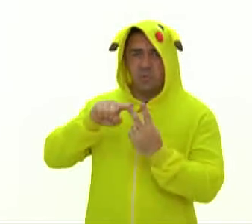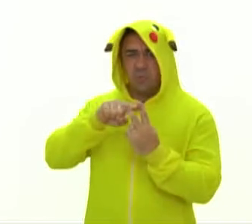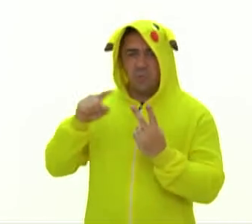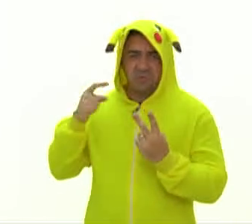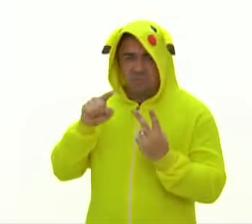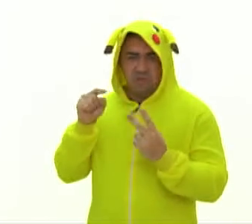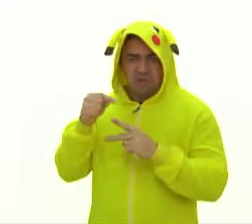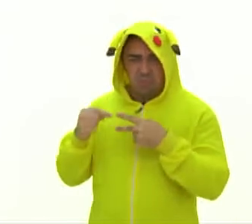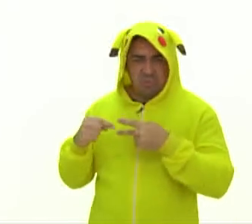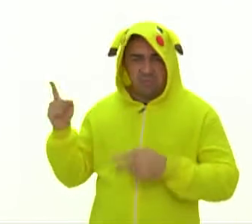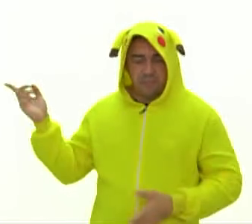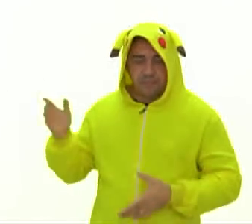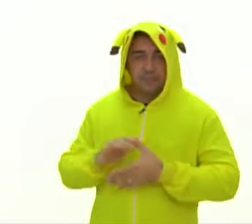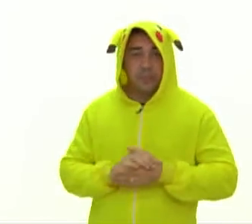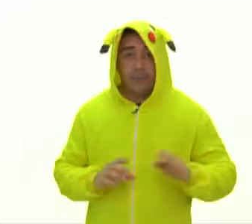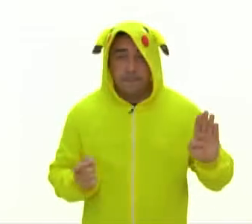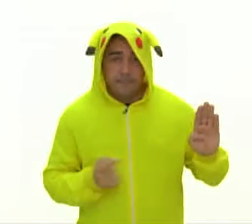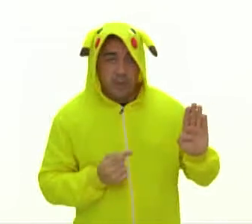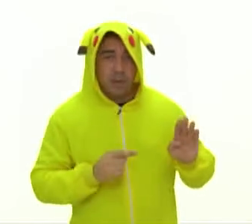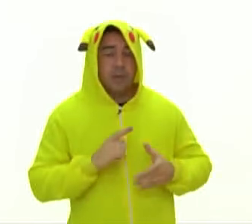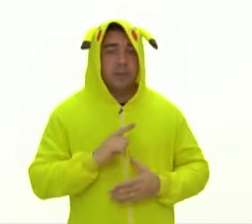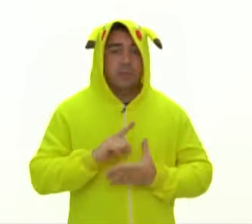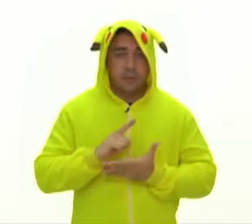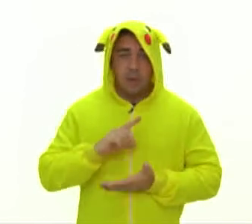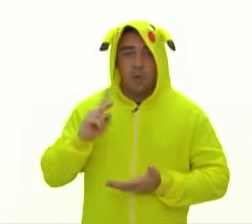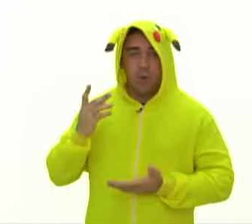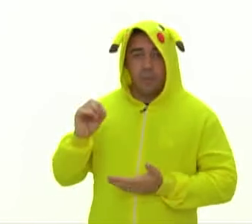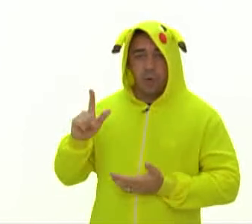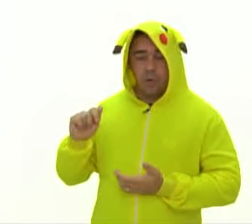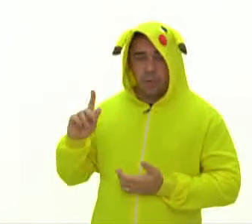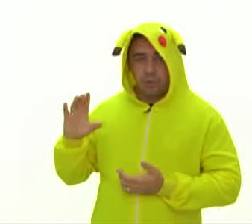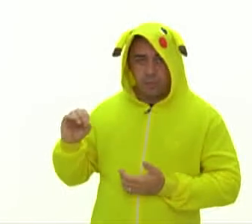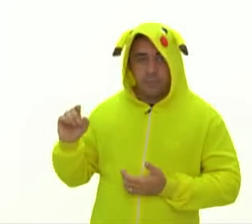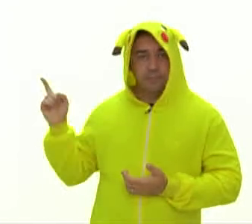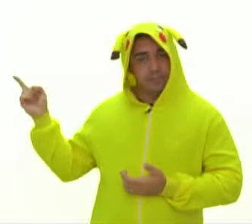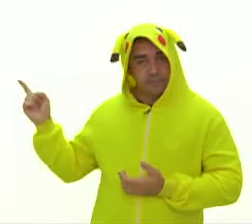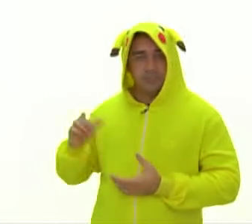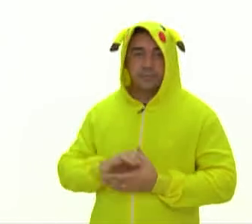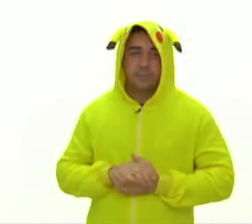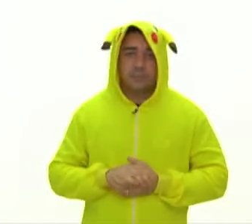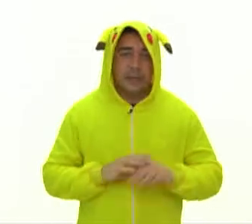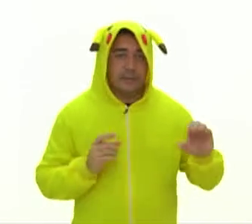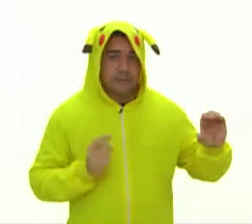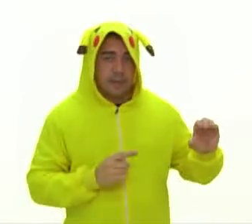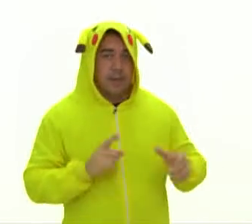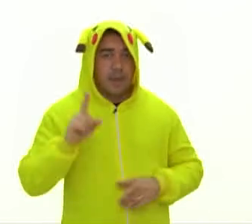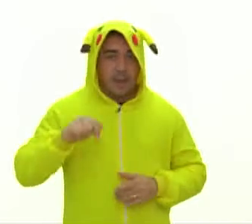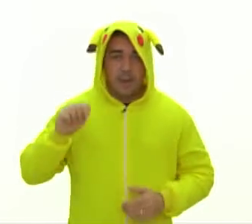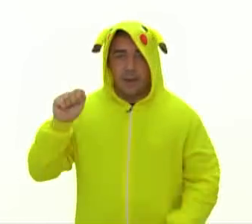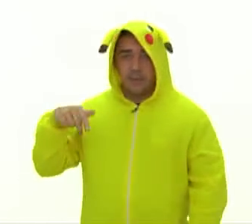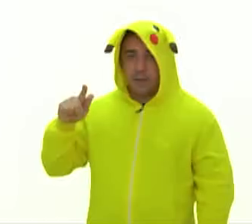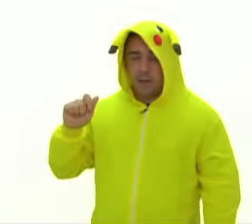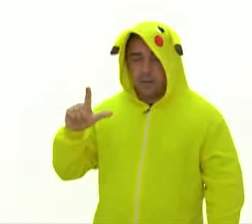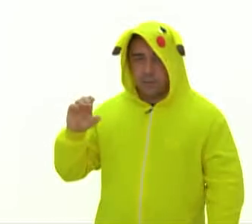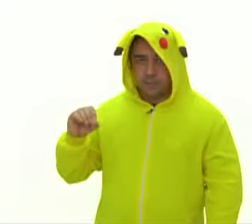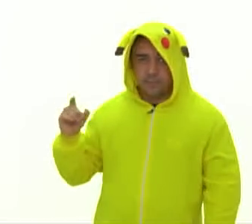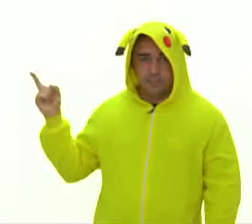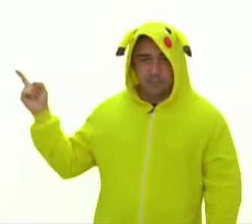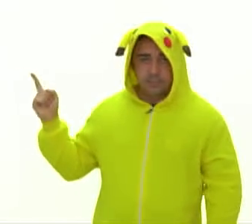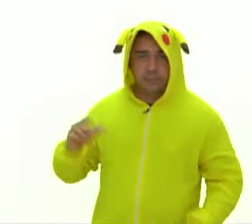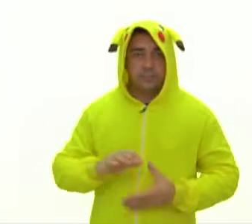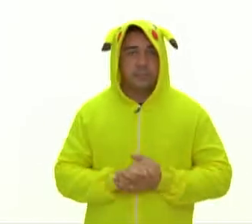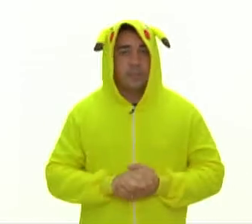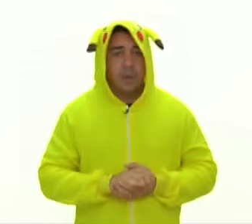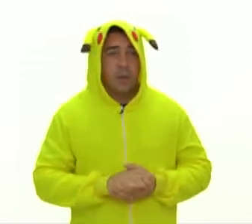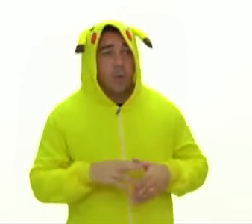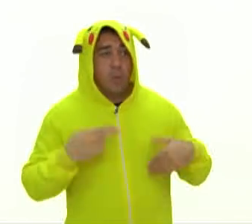assim que fala, né? Letra B. São homólogas em Butterfree e Heracross? C. São análogas em Butterfree e Pidgeotto?